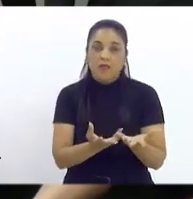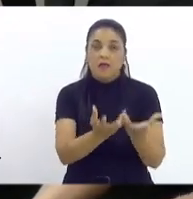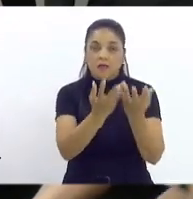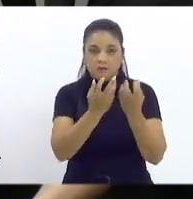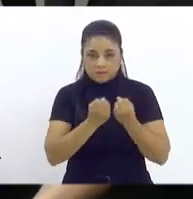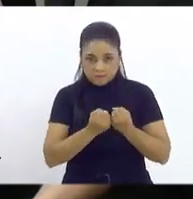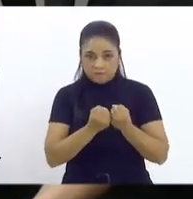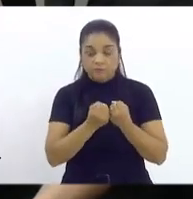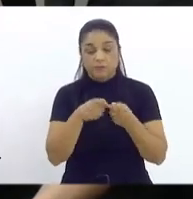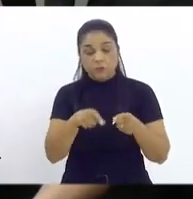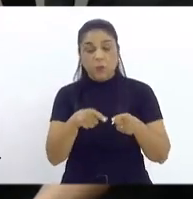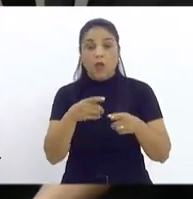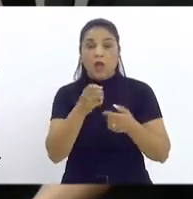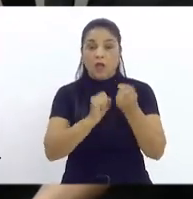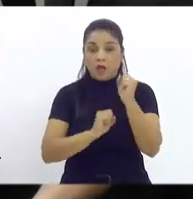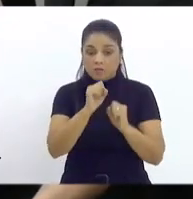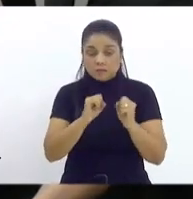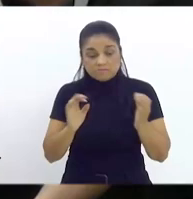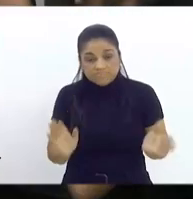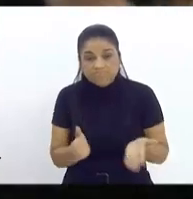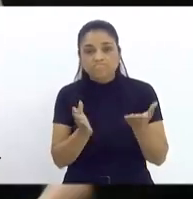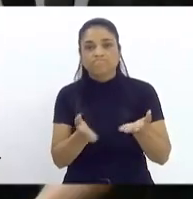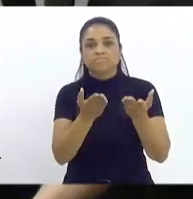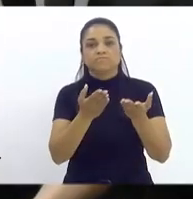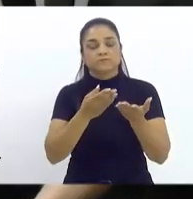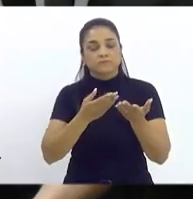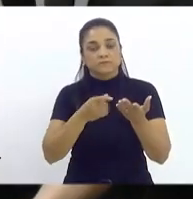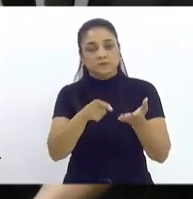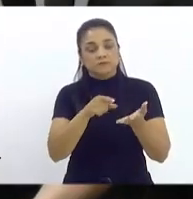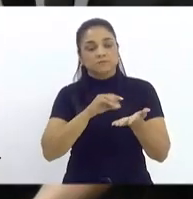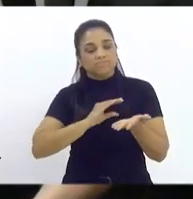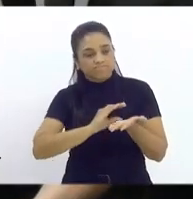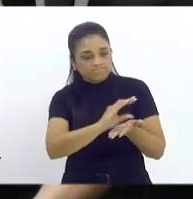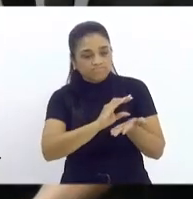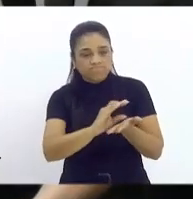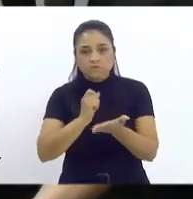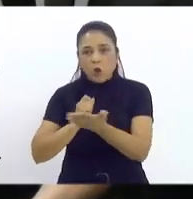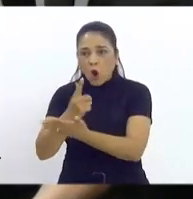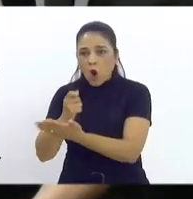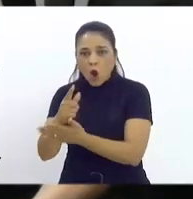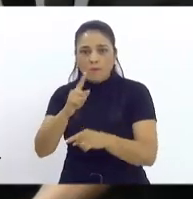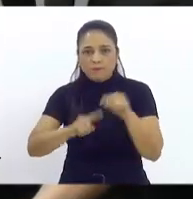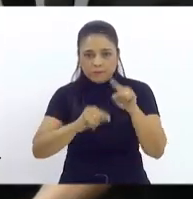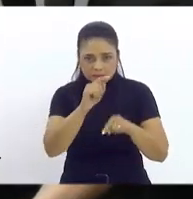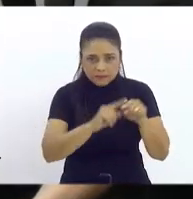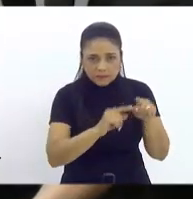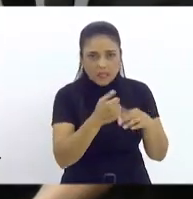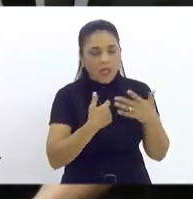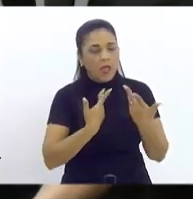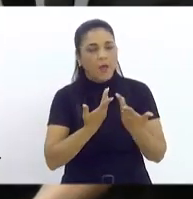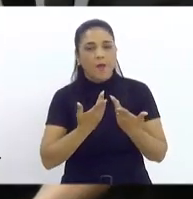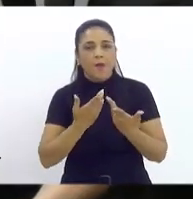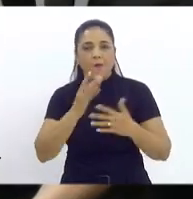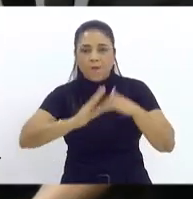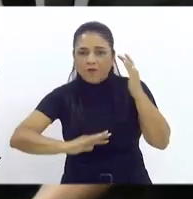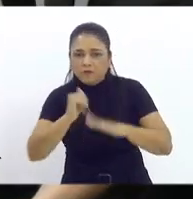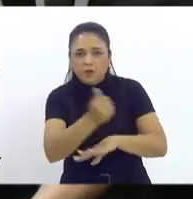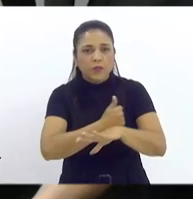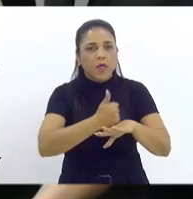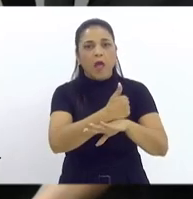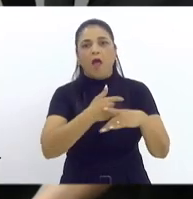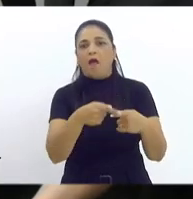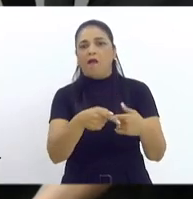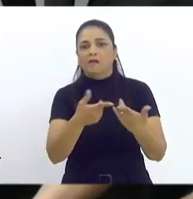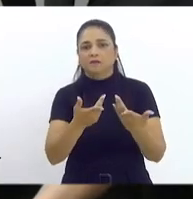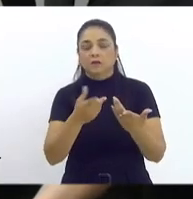é incentivada a fazer os investimentos. Porém, esses investimentos eles têm que ter a função de modicidade